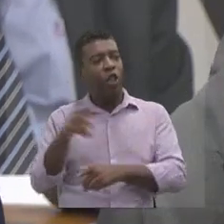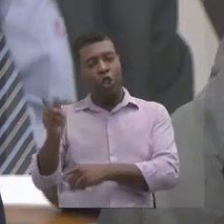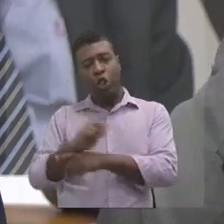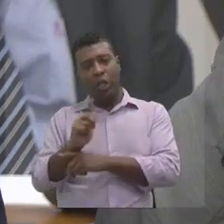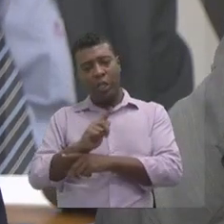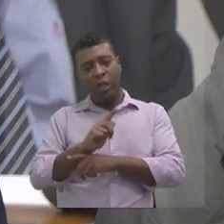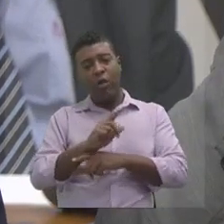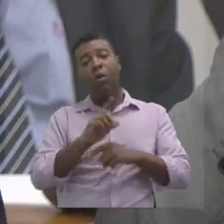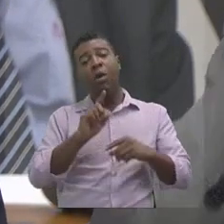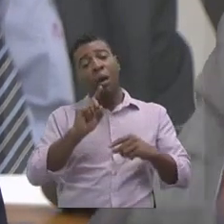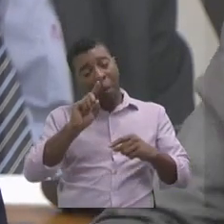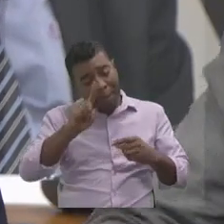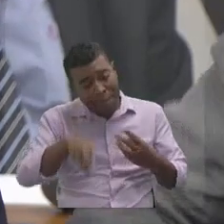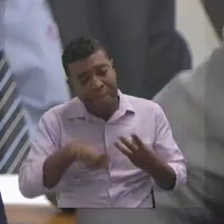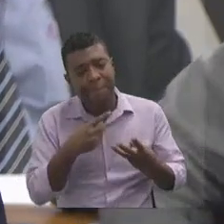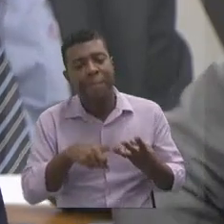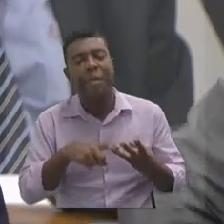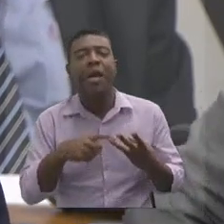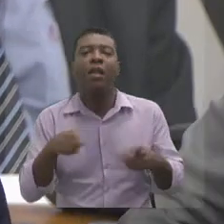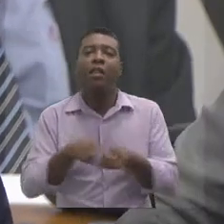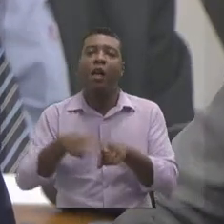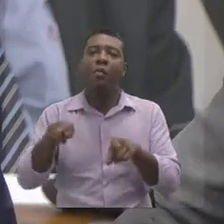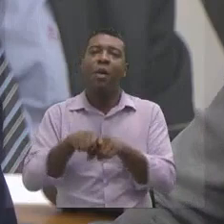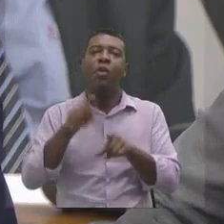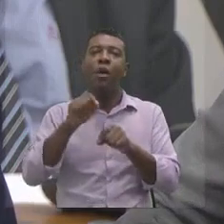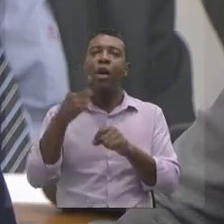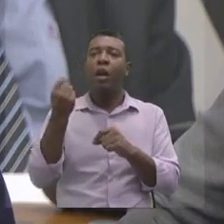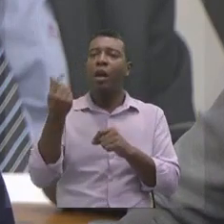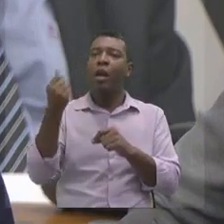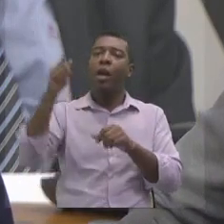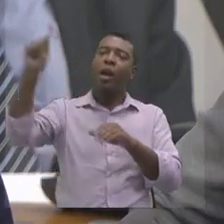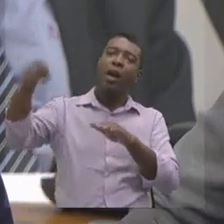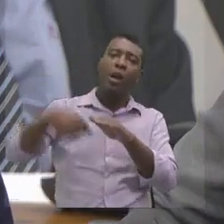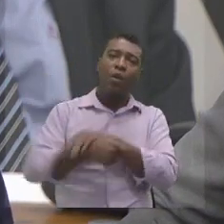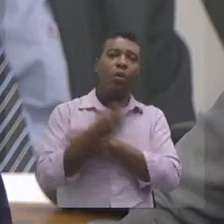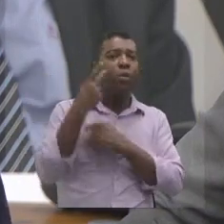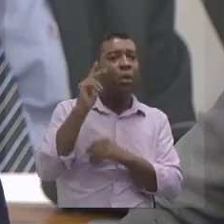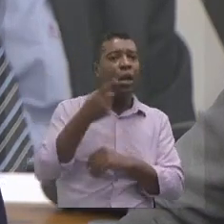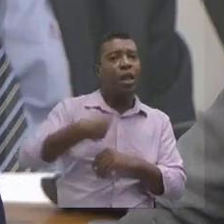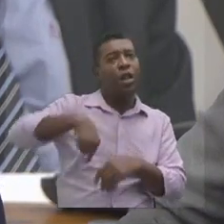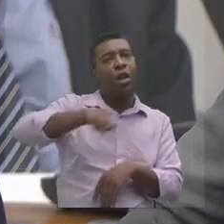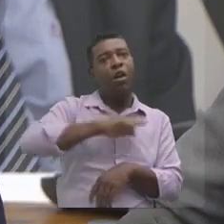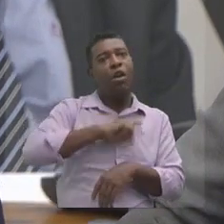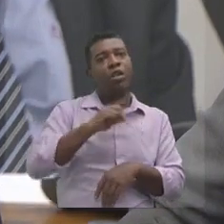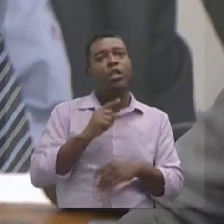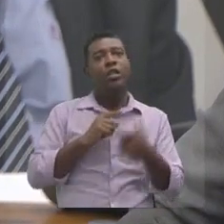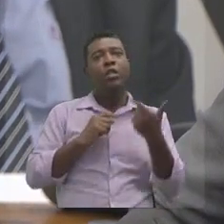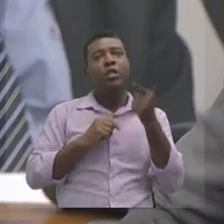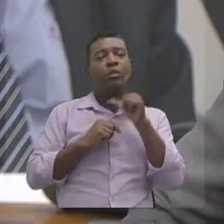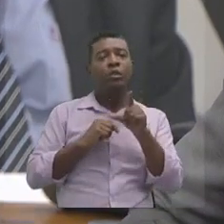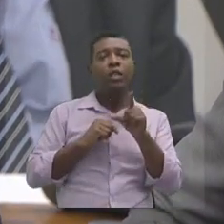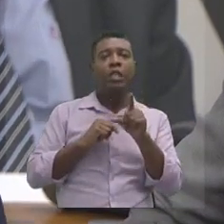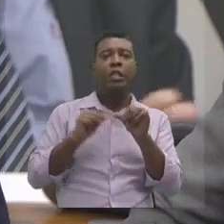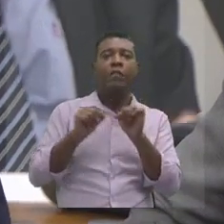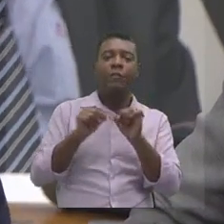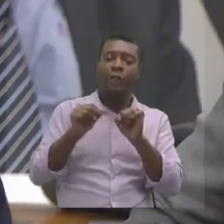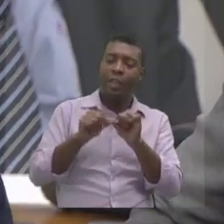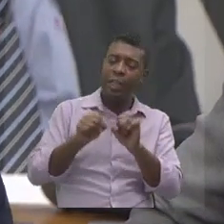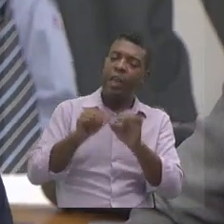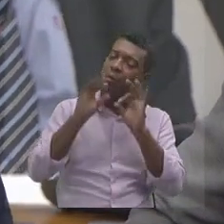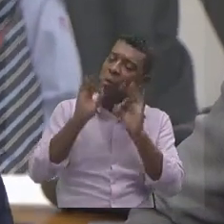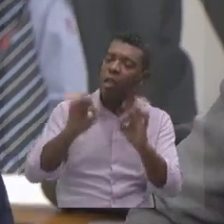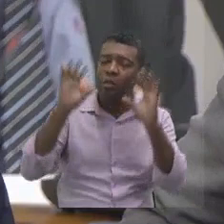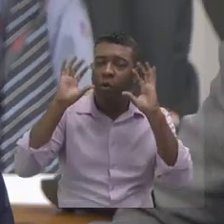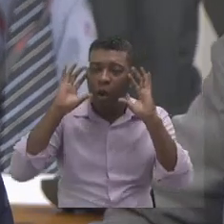um apontamento de recursos no orçamento do estado para que a gente possa efetivamente resolver